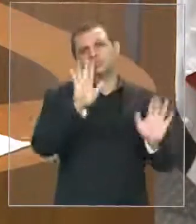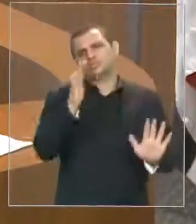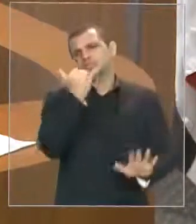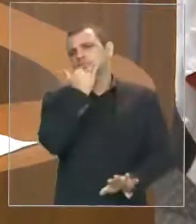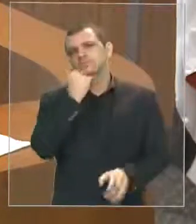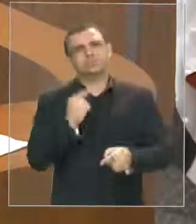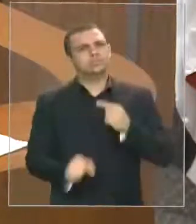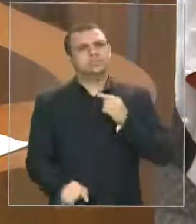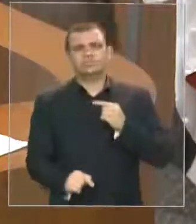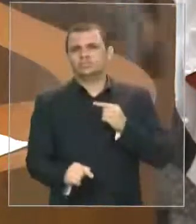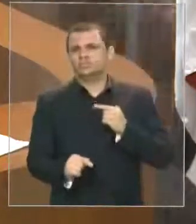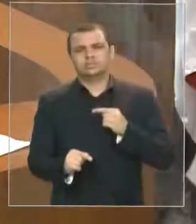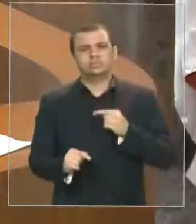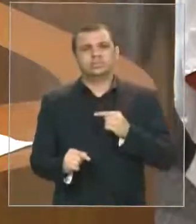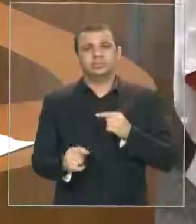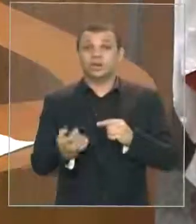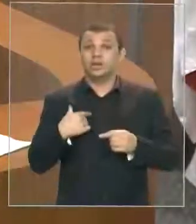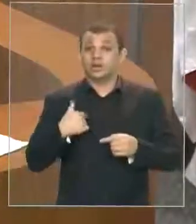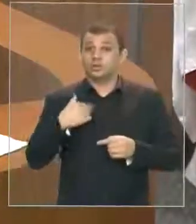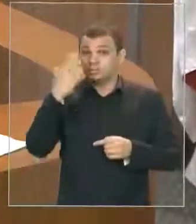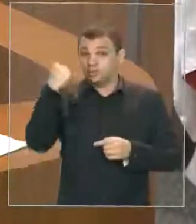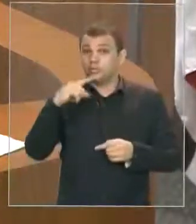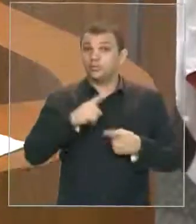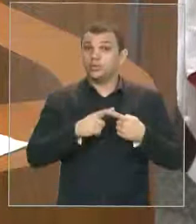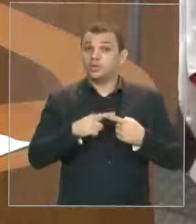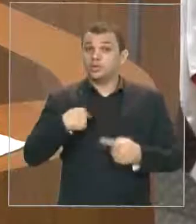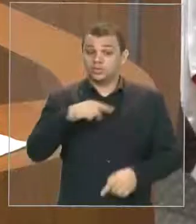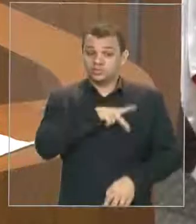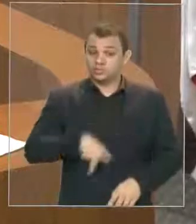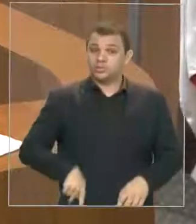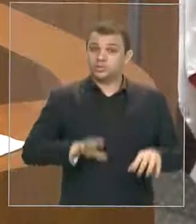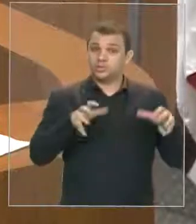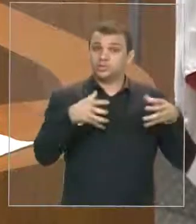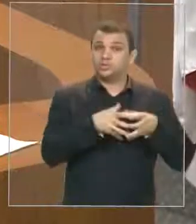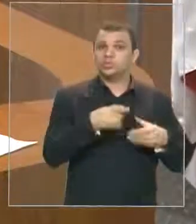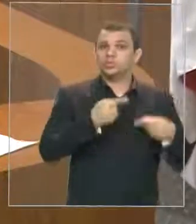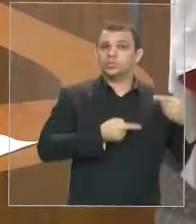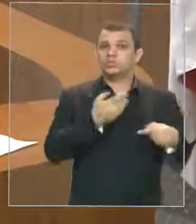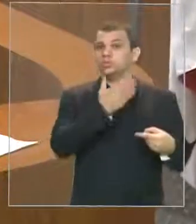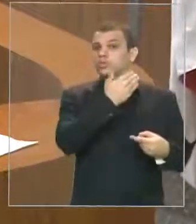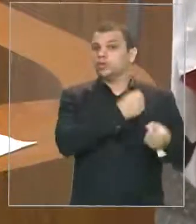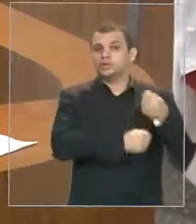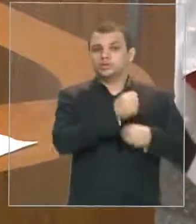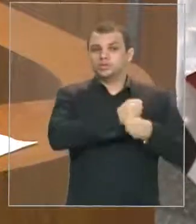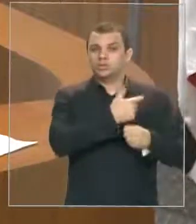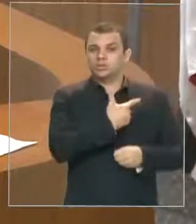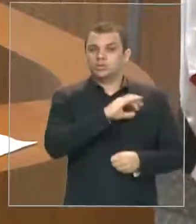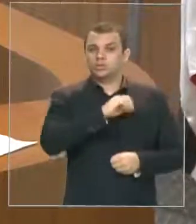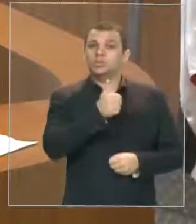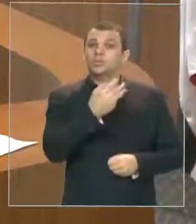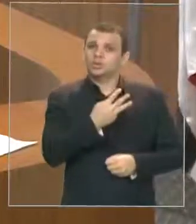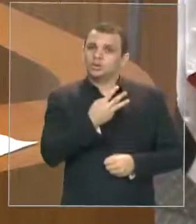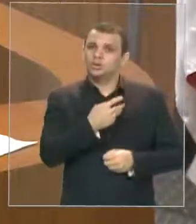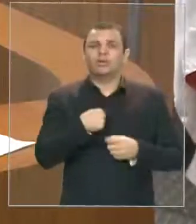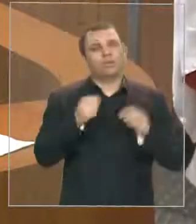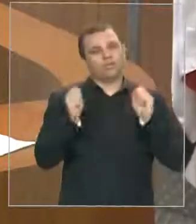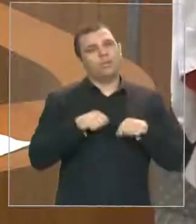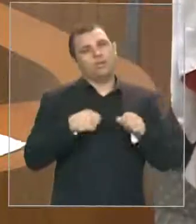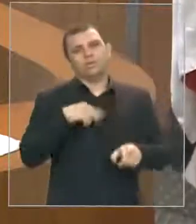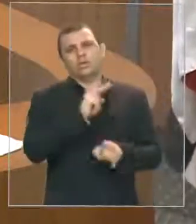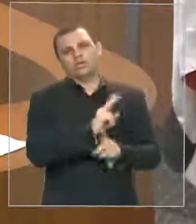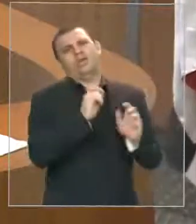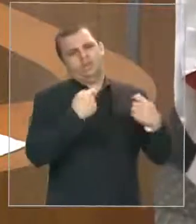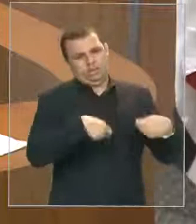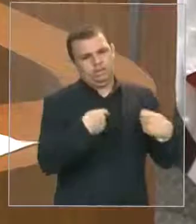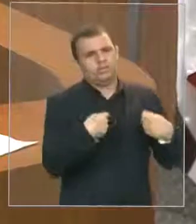tranquilidade, deputado Rogério Cafeteiro, porque sou presidente de um partido desde 2013. Então, para mim, era muito fácil defender essa ideia, porque, em tese, em